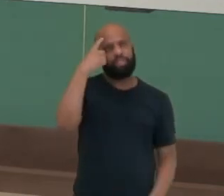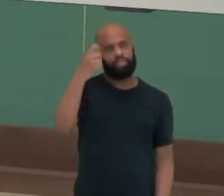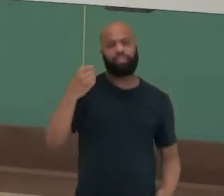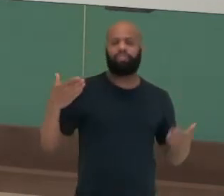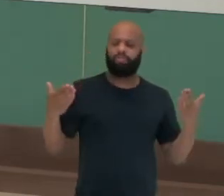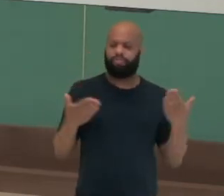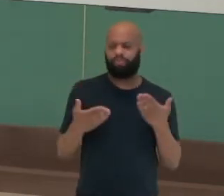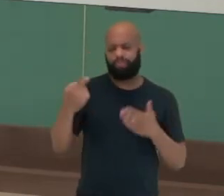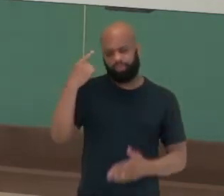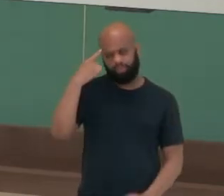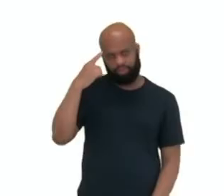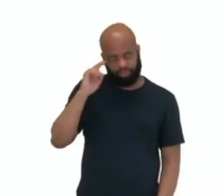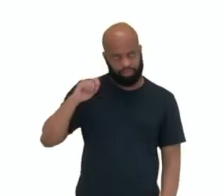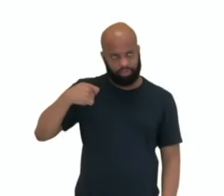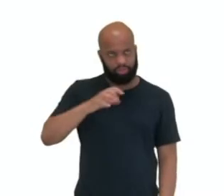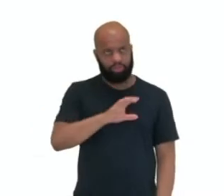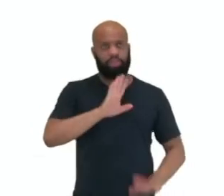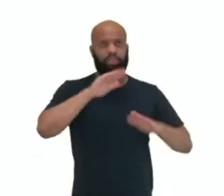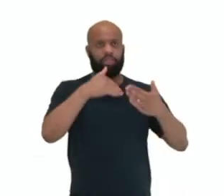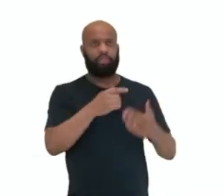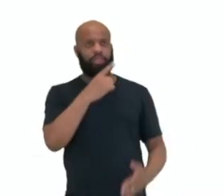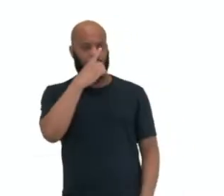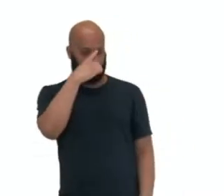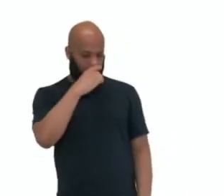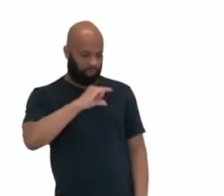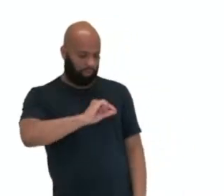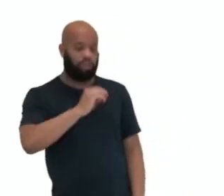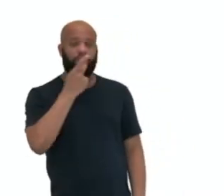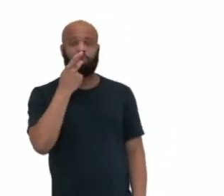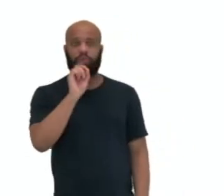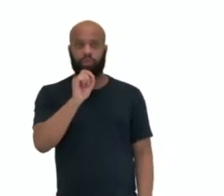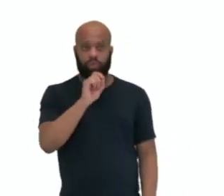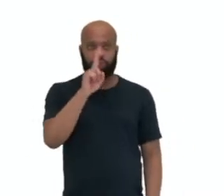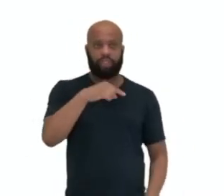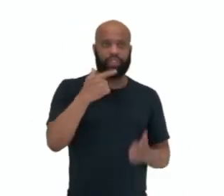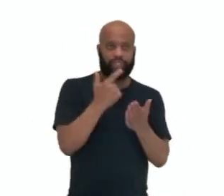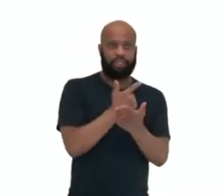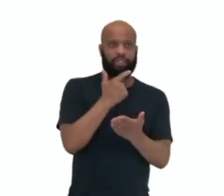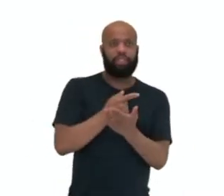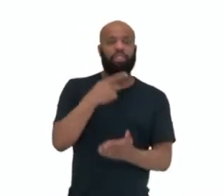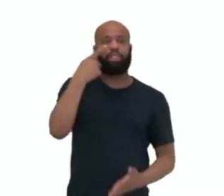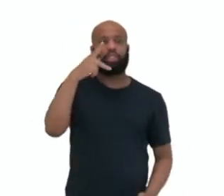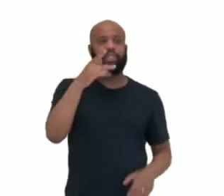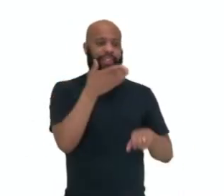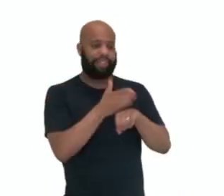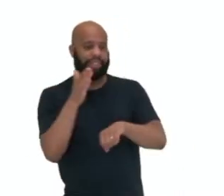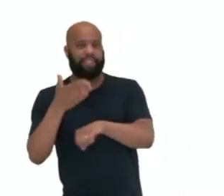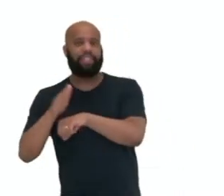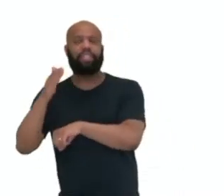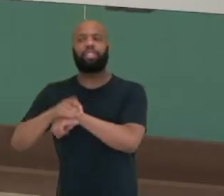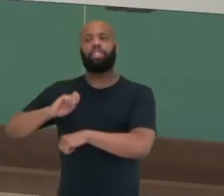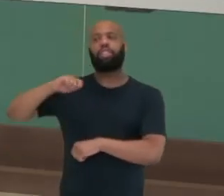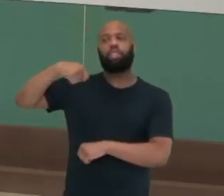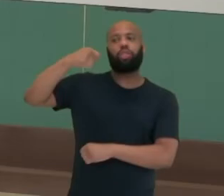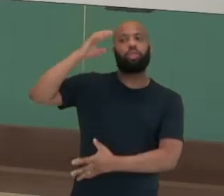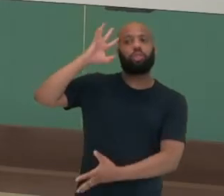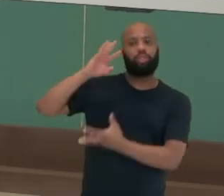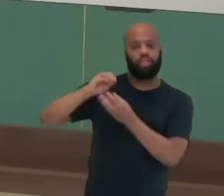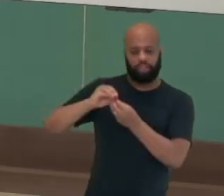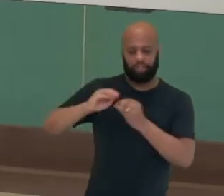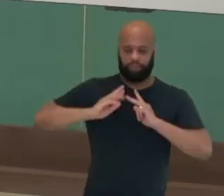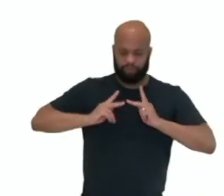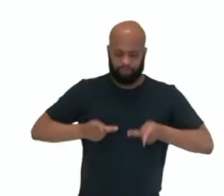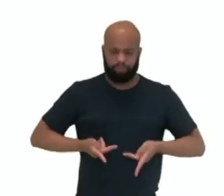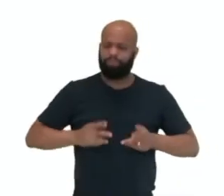sobre isso? Então, John Locke afirma o seguinte lá no seu livro, o Ensaio sobre o Entendimento Humano.